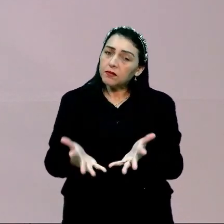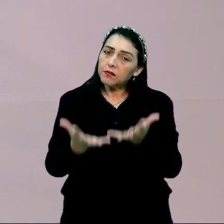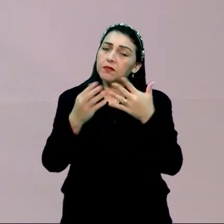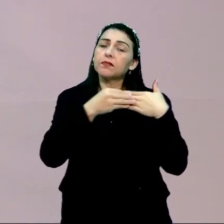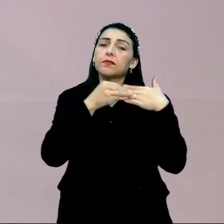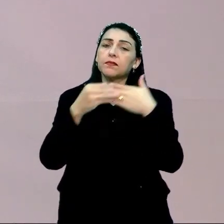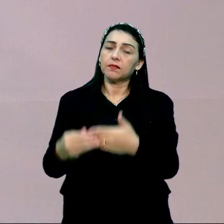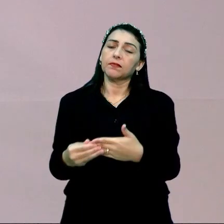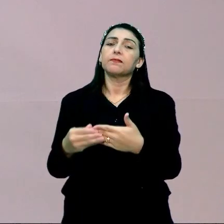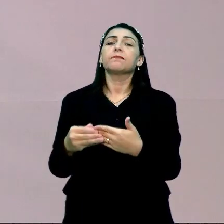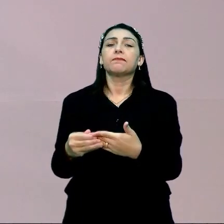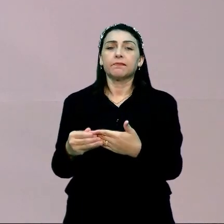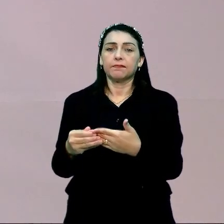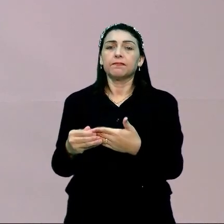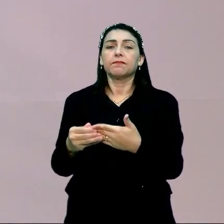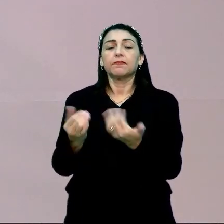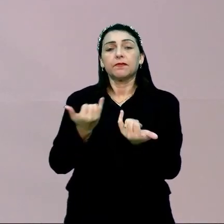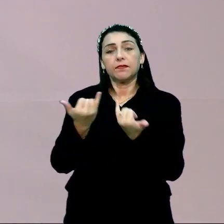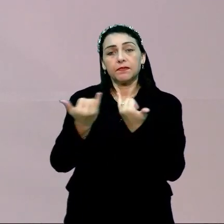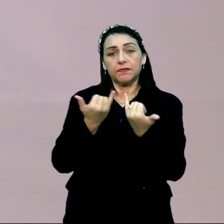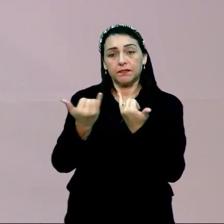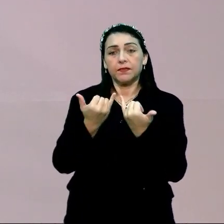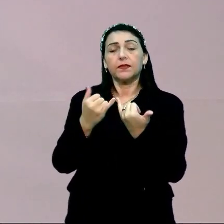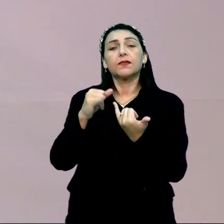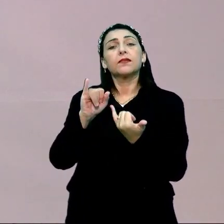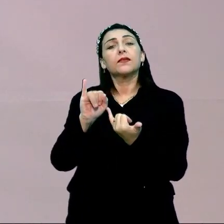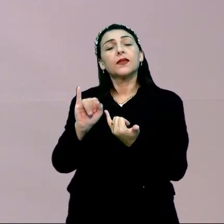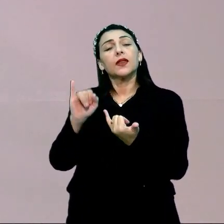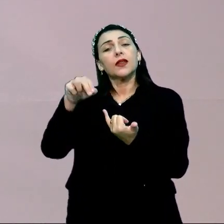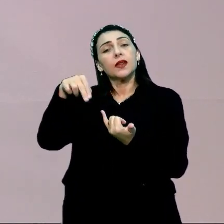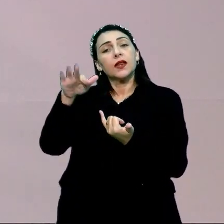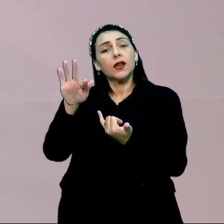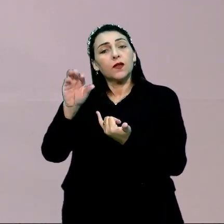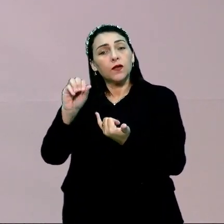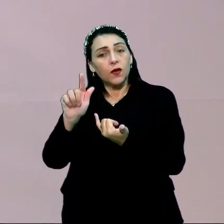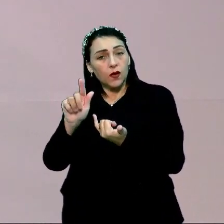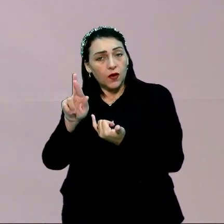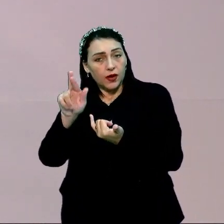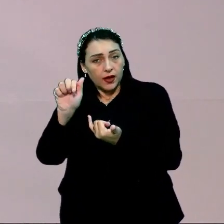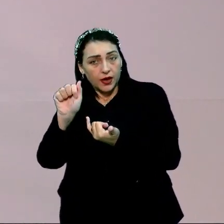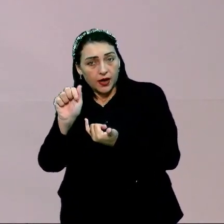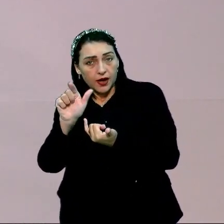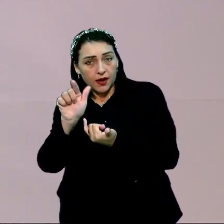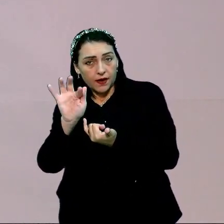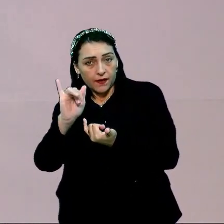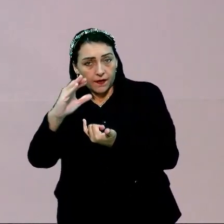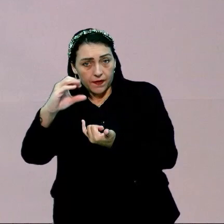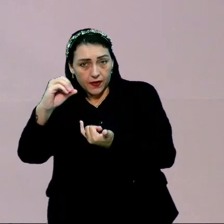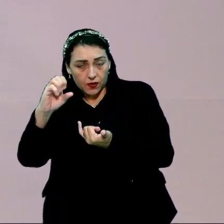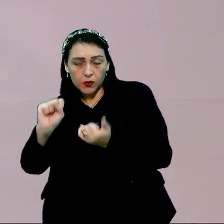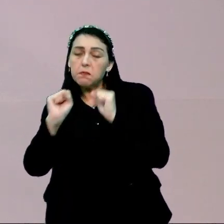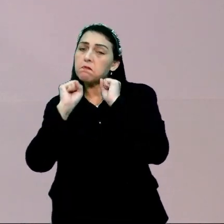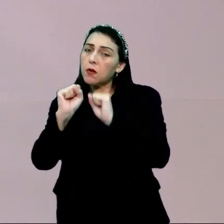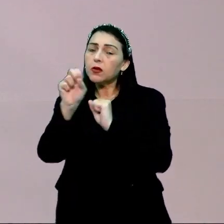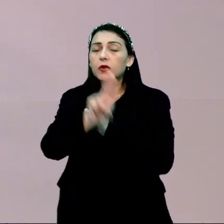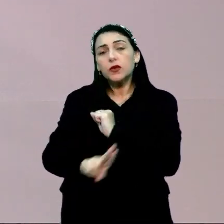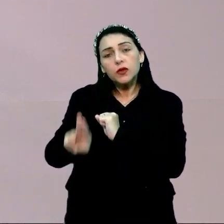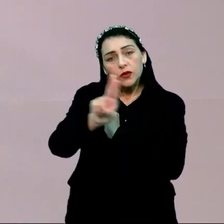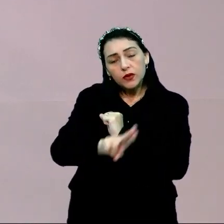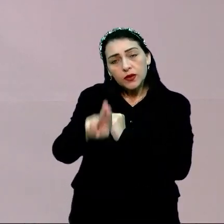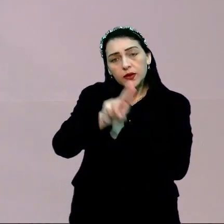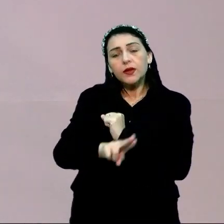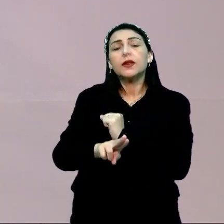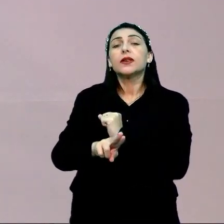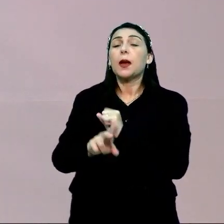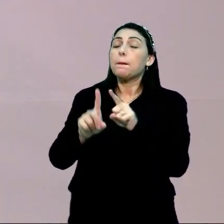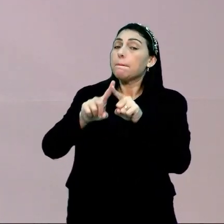dados estatísticos nos infográficos. Eu posso utilizar dados estatísticos? Você pode utilizar os dados